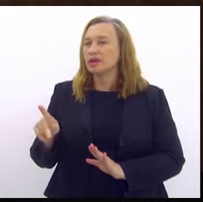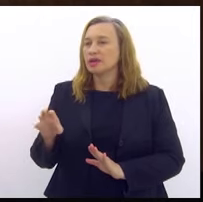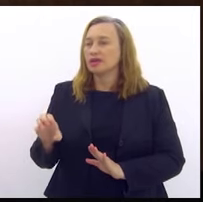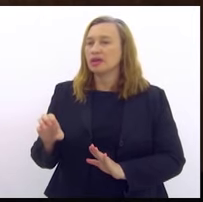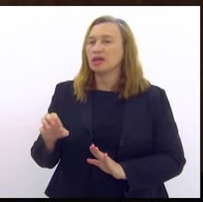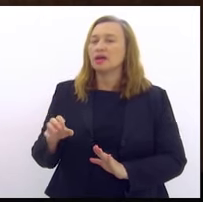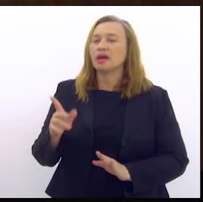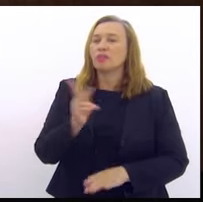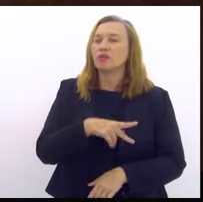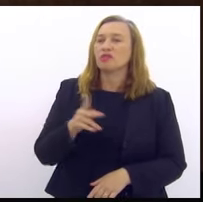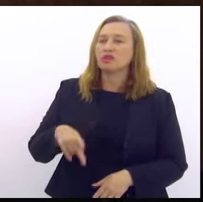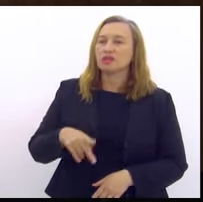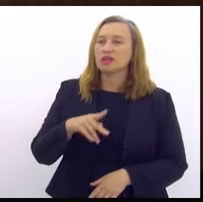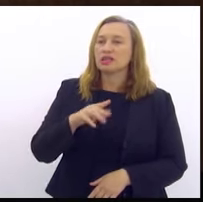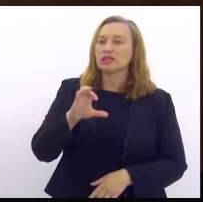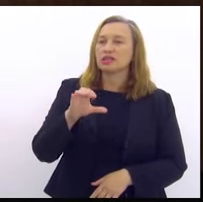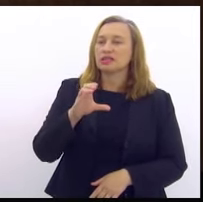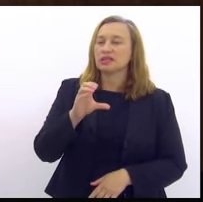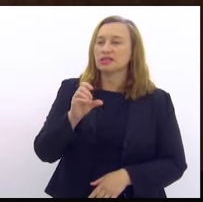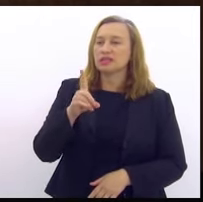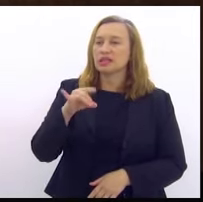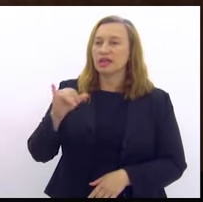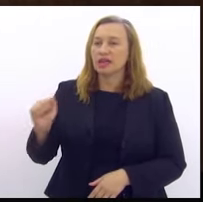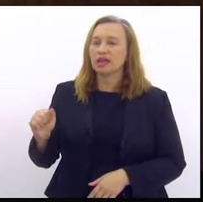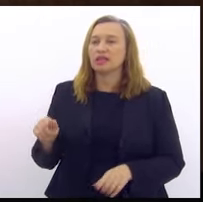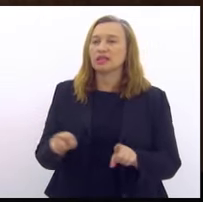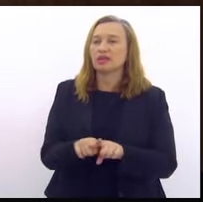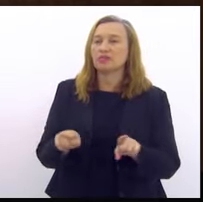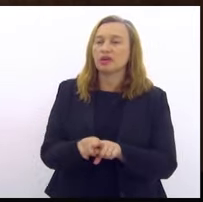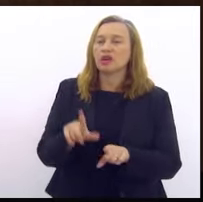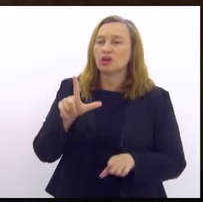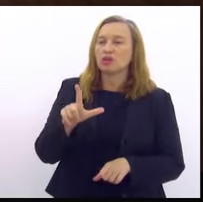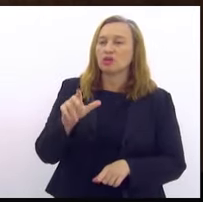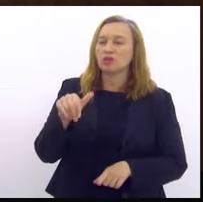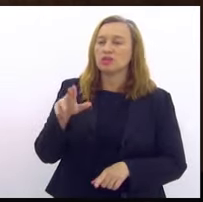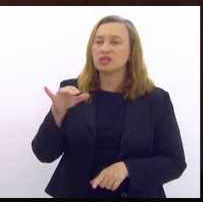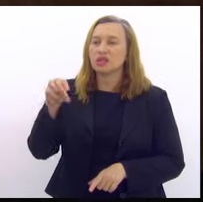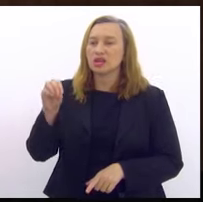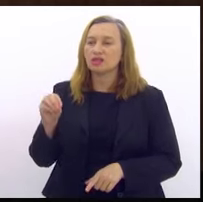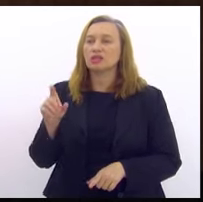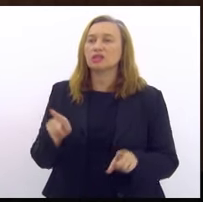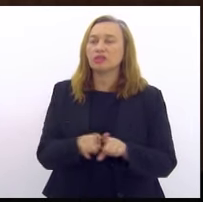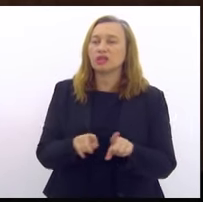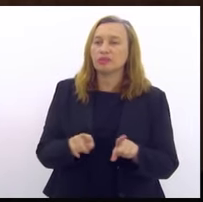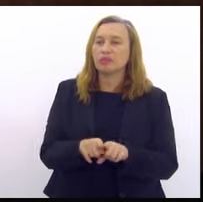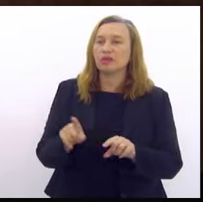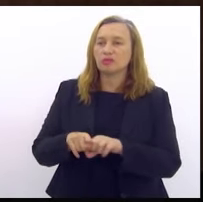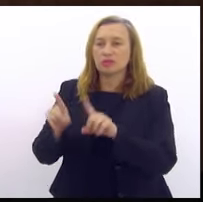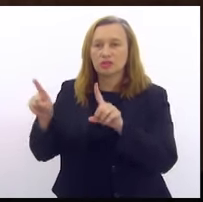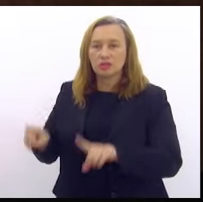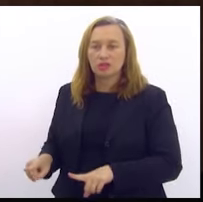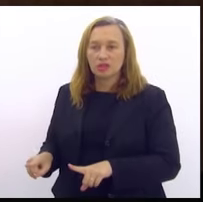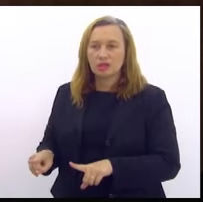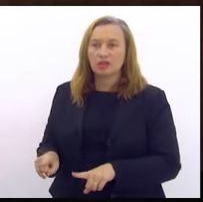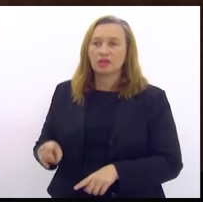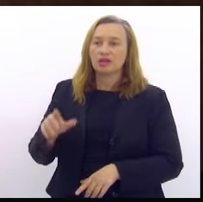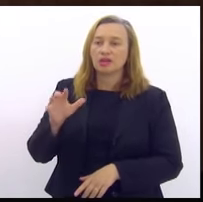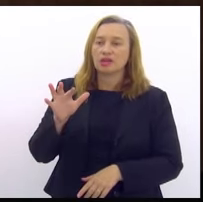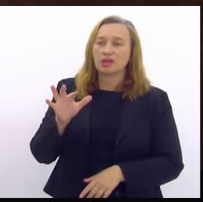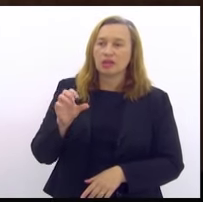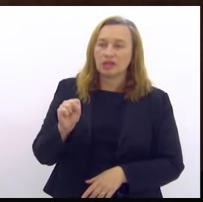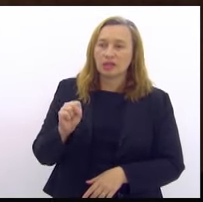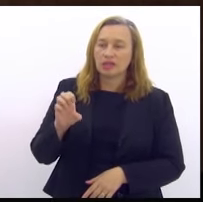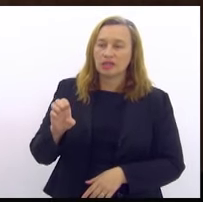Odicélia Carvalho e o Luciano Matias, e também os servidores ex-FAEP,